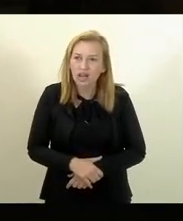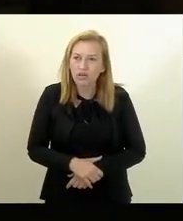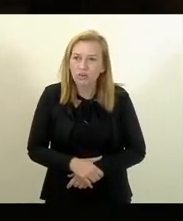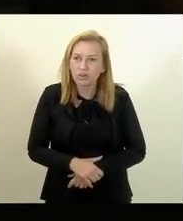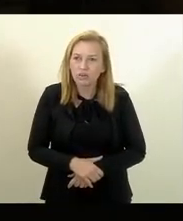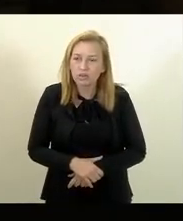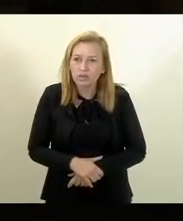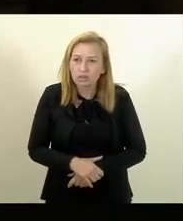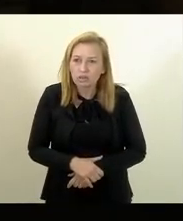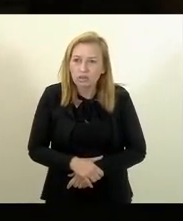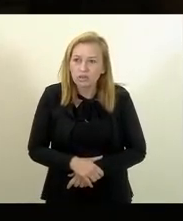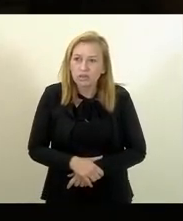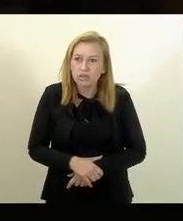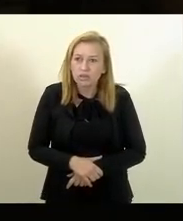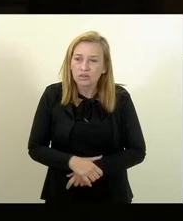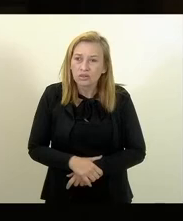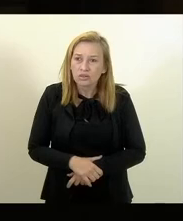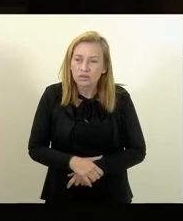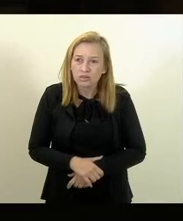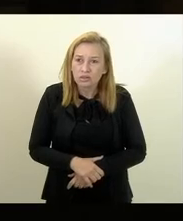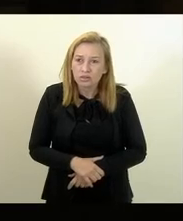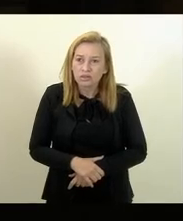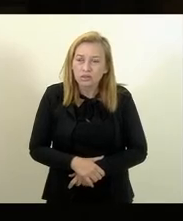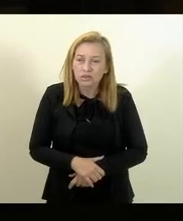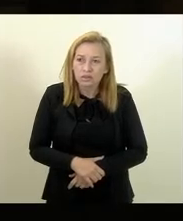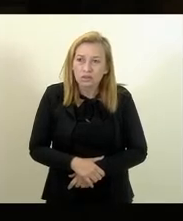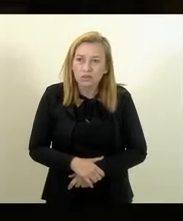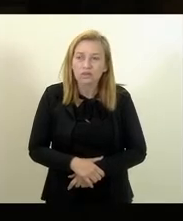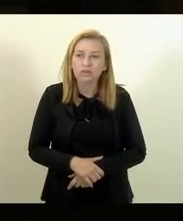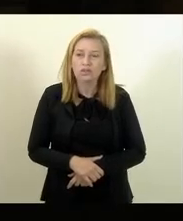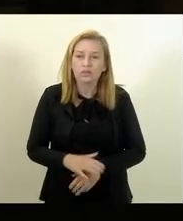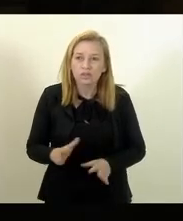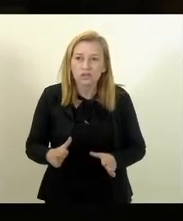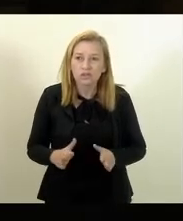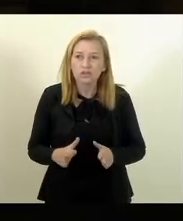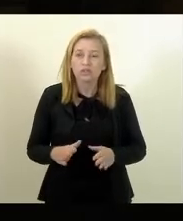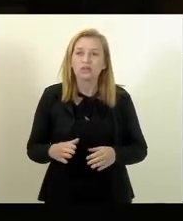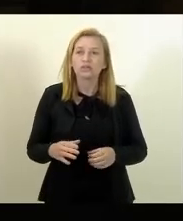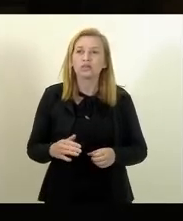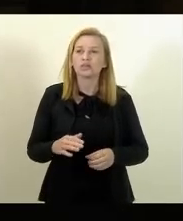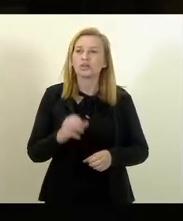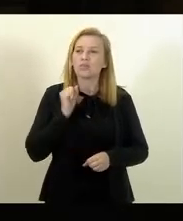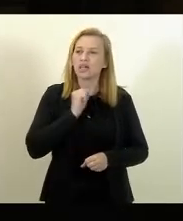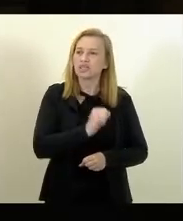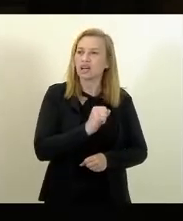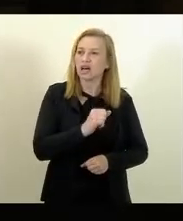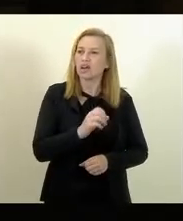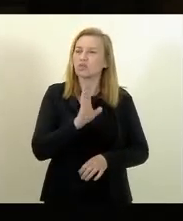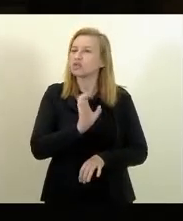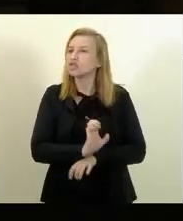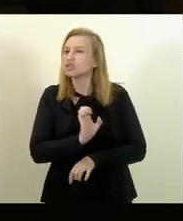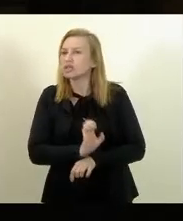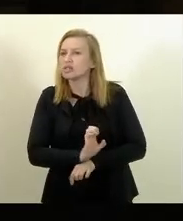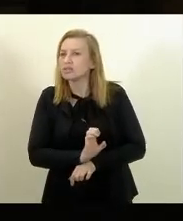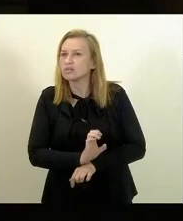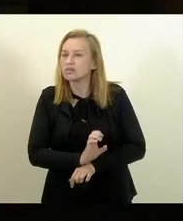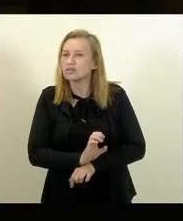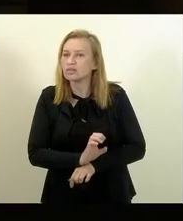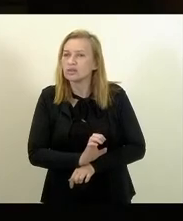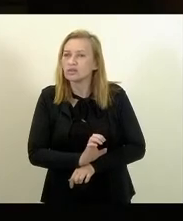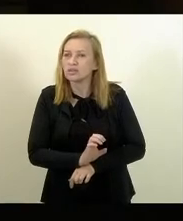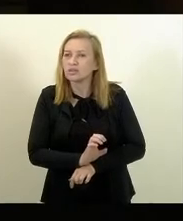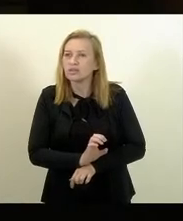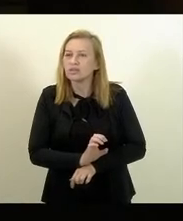apertado, e se nós não tivermos, corre o risco de matar esse estado exatamente pela asfixia.